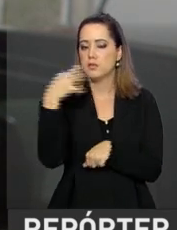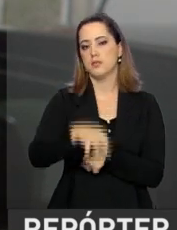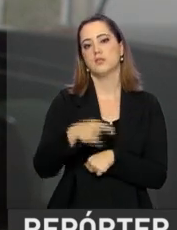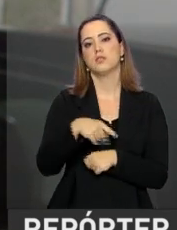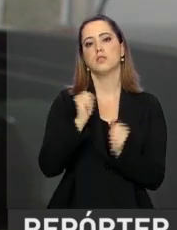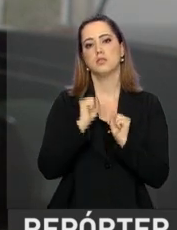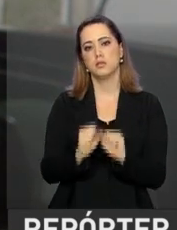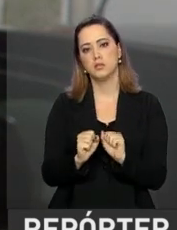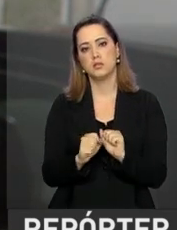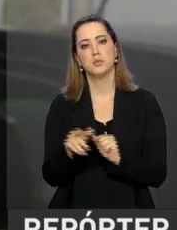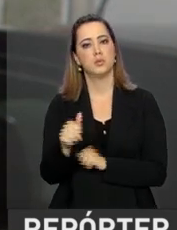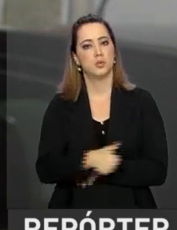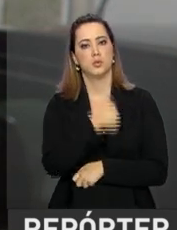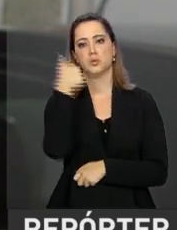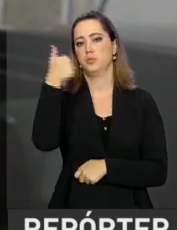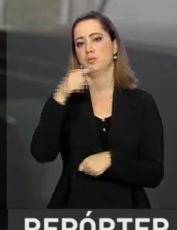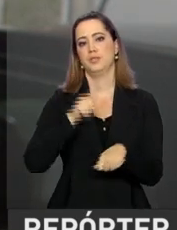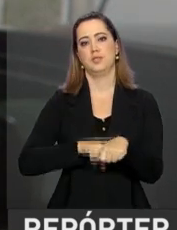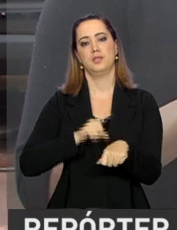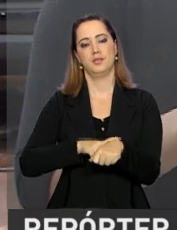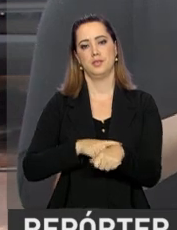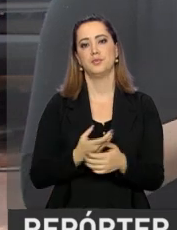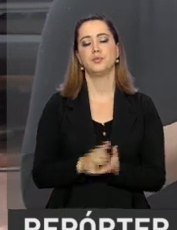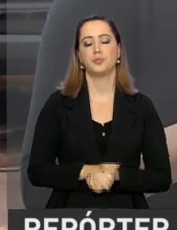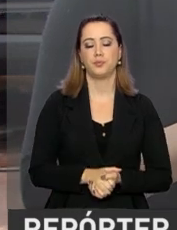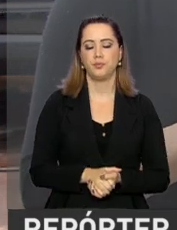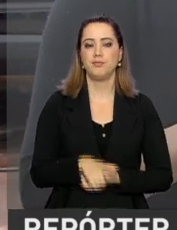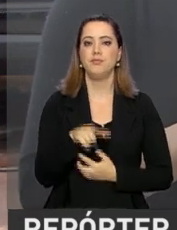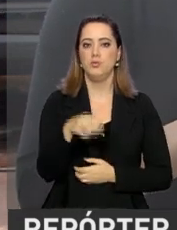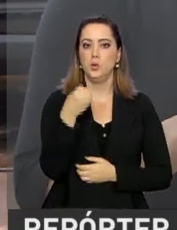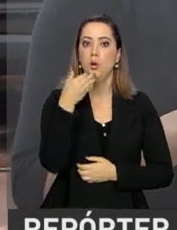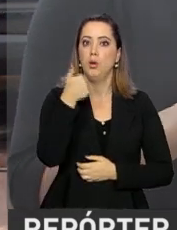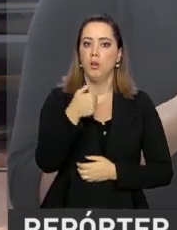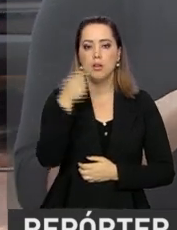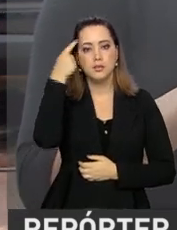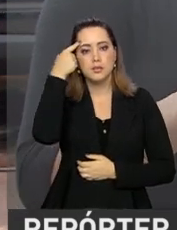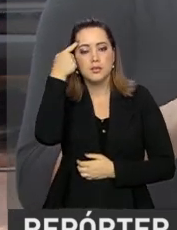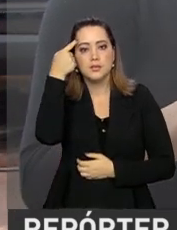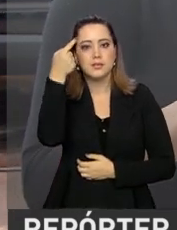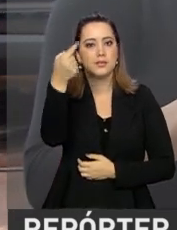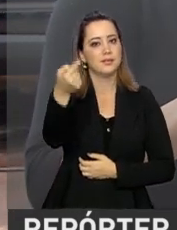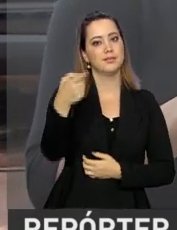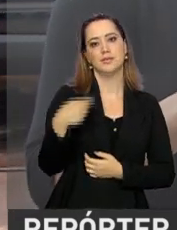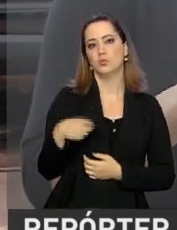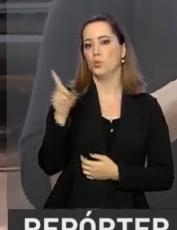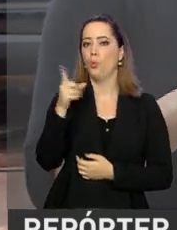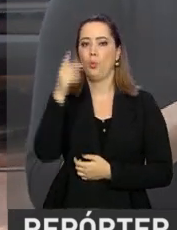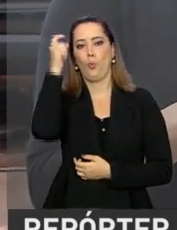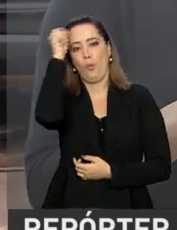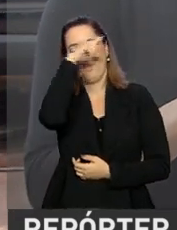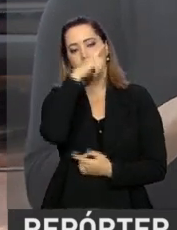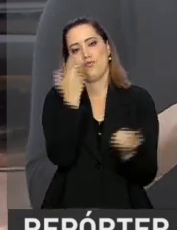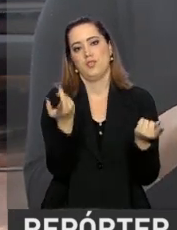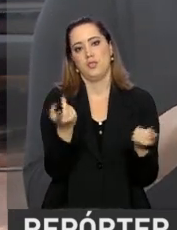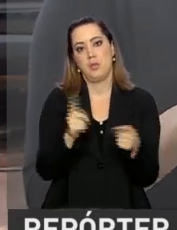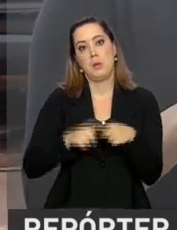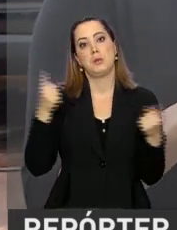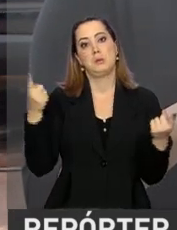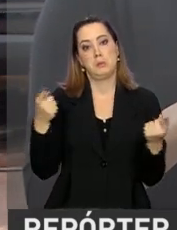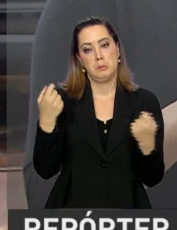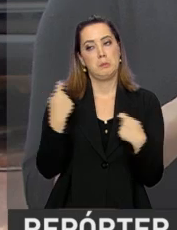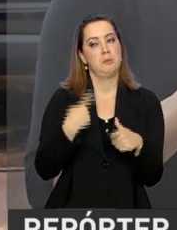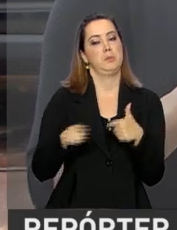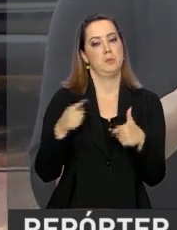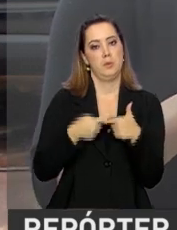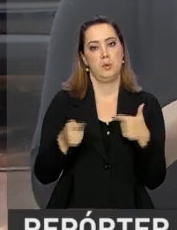mais tempo com a família dele, ter um serviço dele feito do mesmo jeito. Ter uma boa ideia, às vezes, nem é o mais difícil na hora de empreender. O problema,